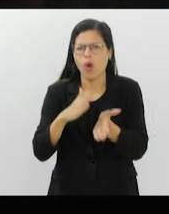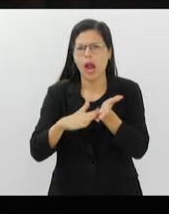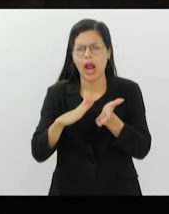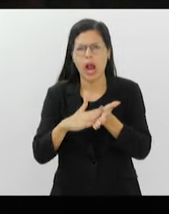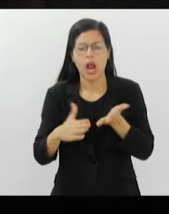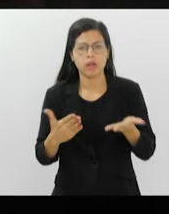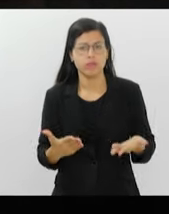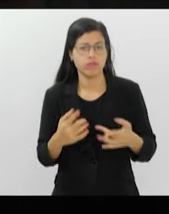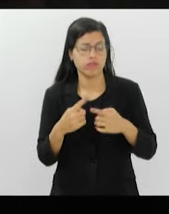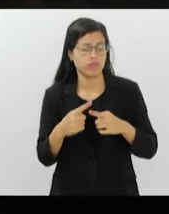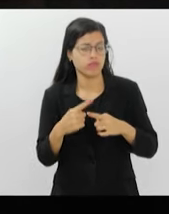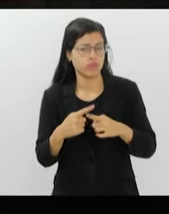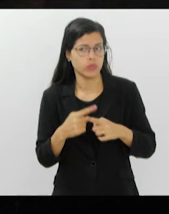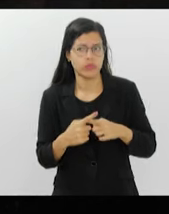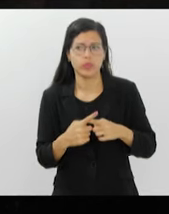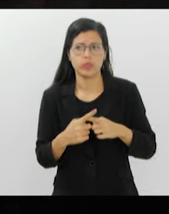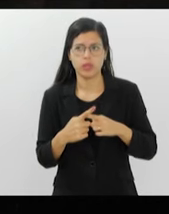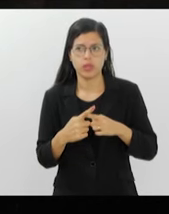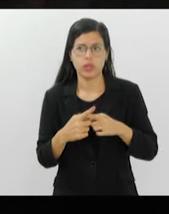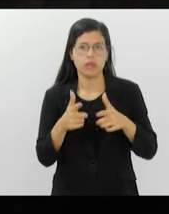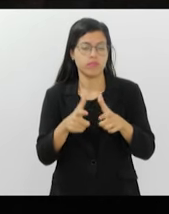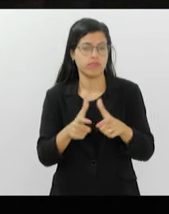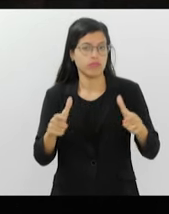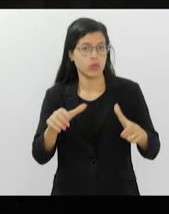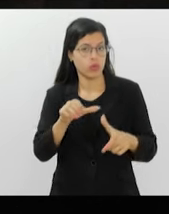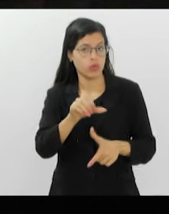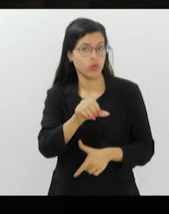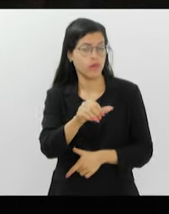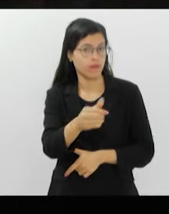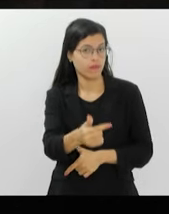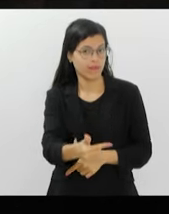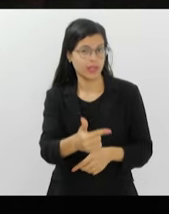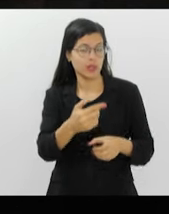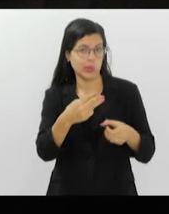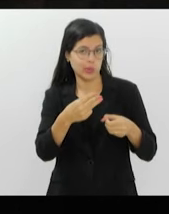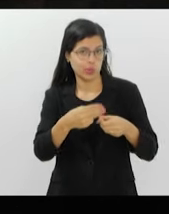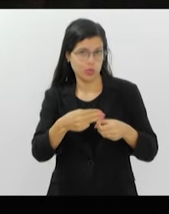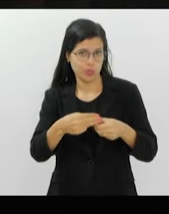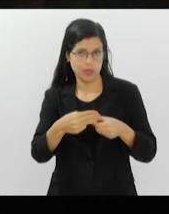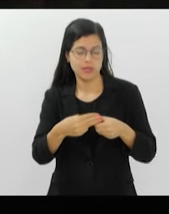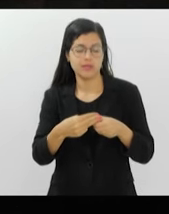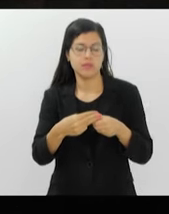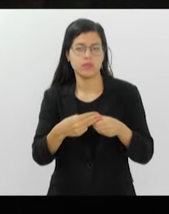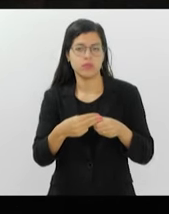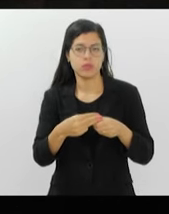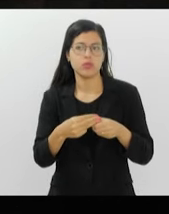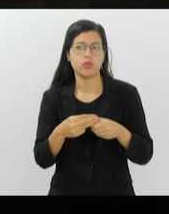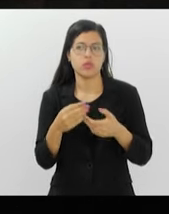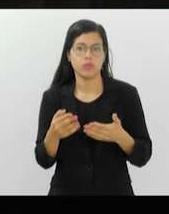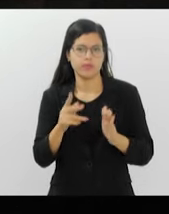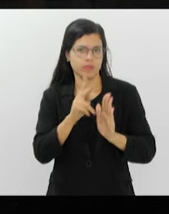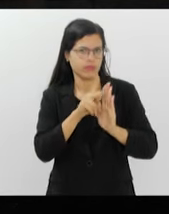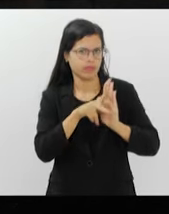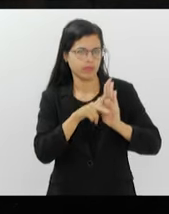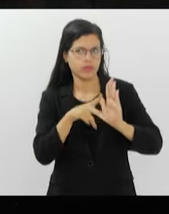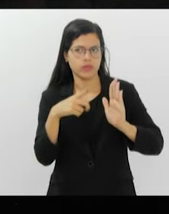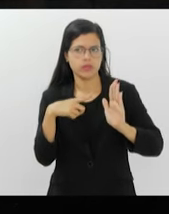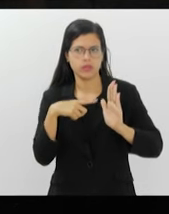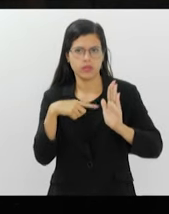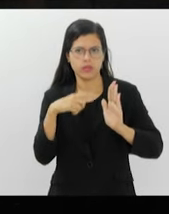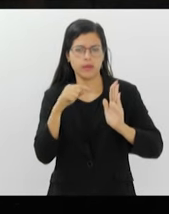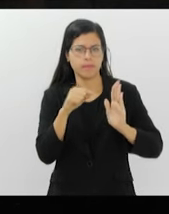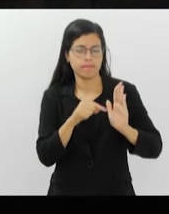porque é uma extensão pros 92 municípios e como diz o projeto e tá